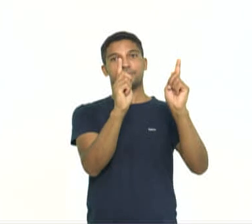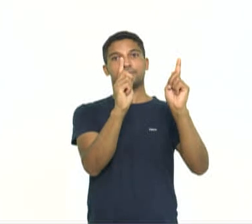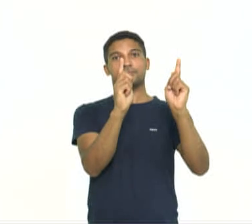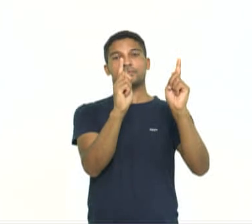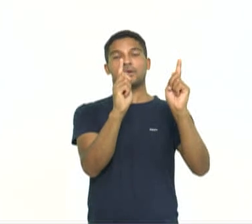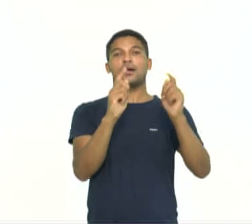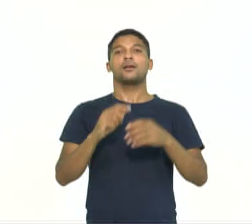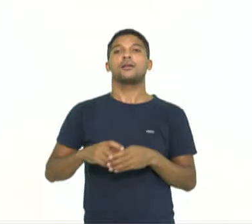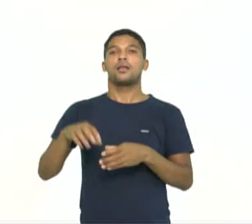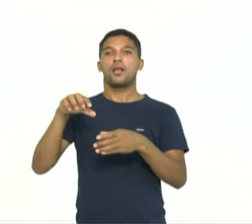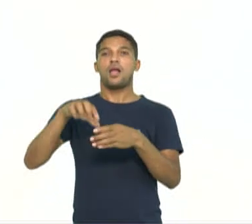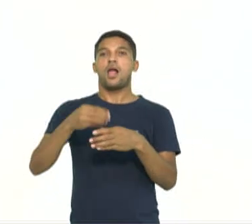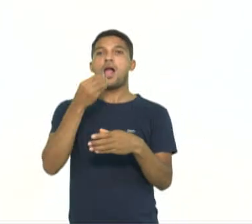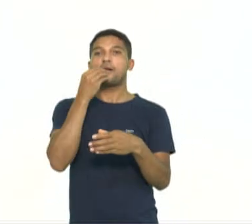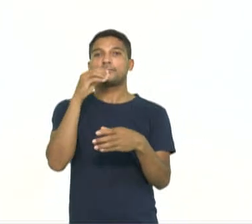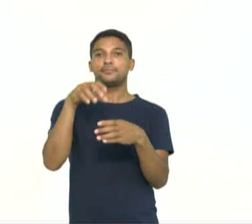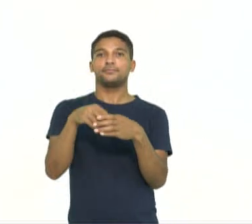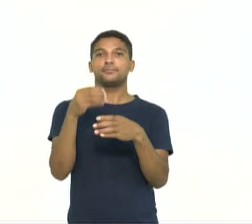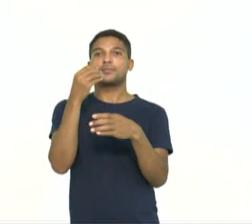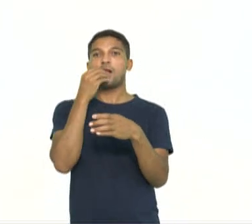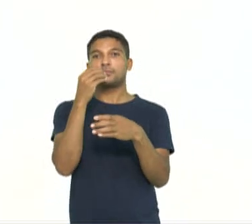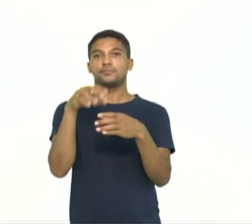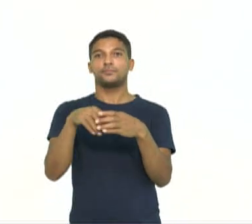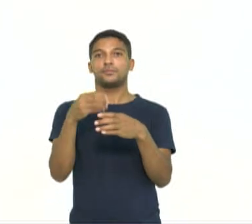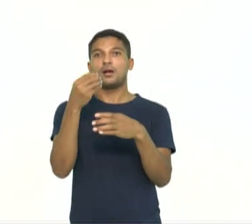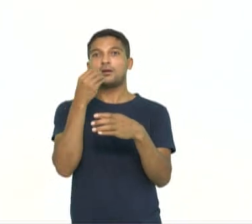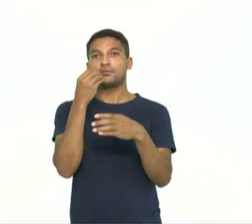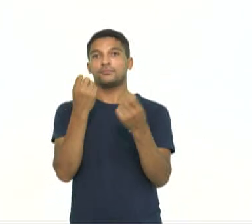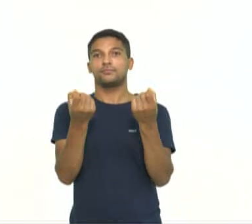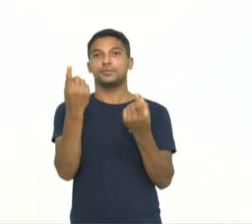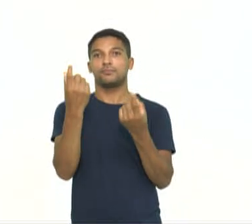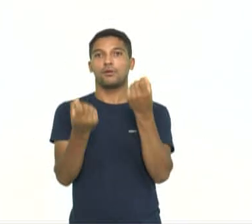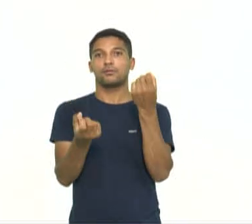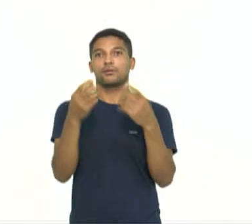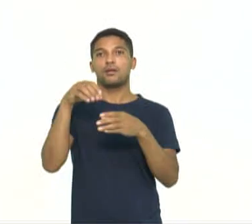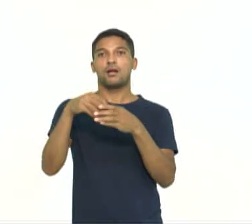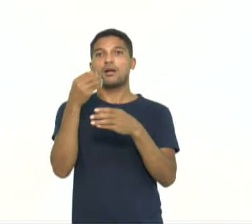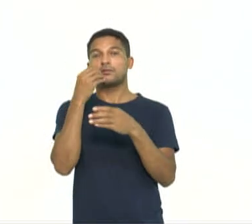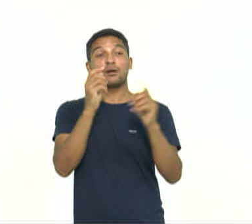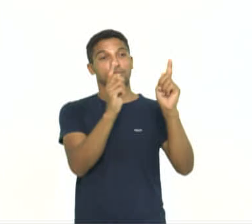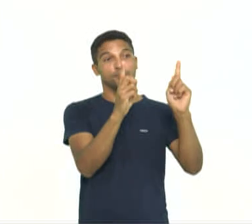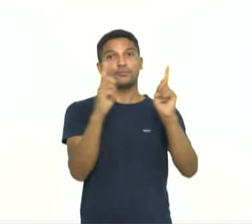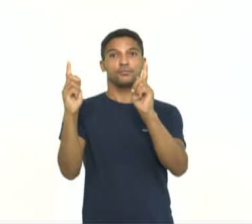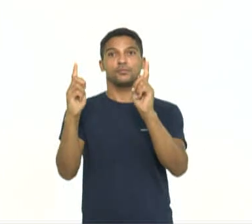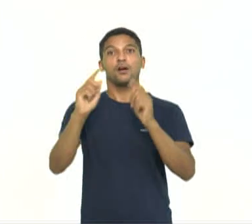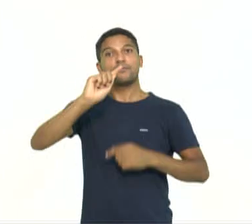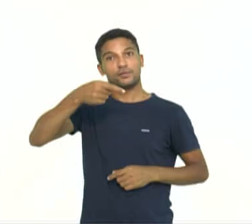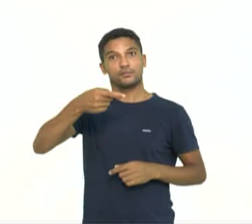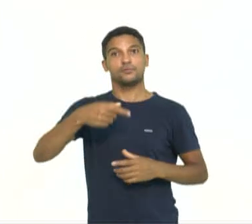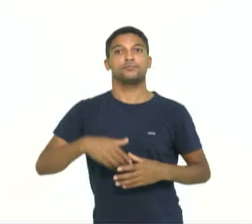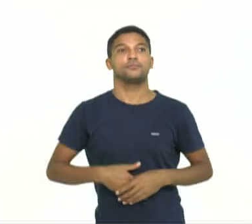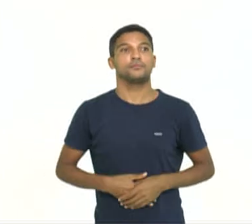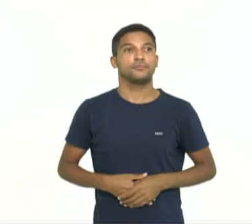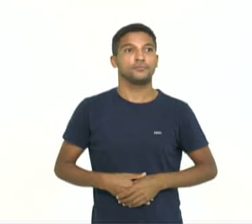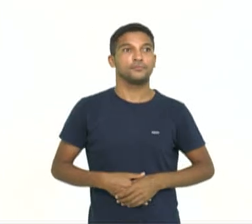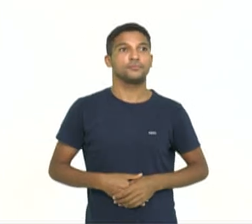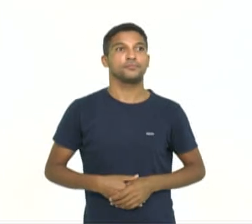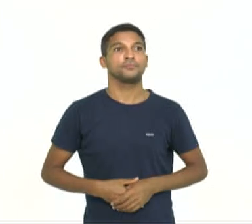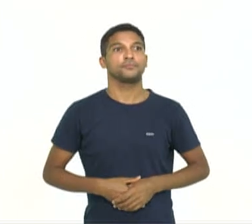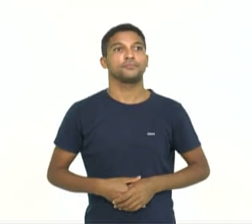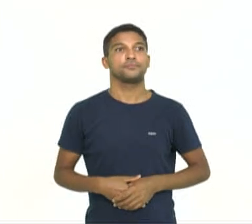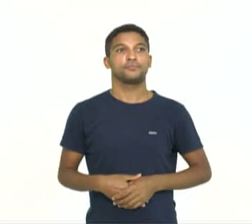nenhum conectivo, de nenhuma conjunção, né? Mais um exemplo de assindética. E por fim, não fomos à festa de aniversário,